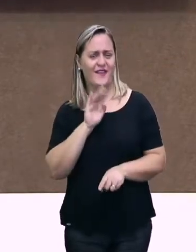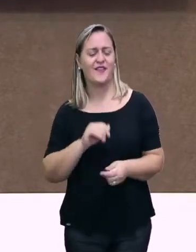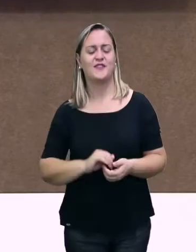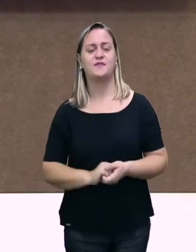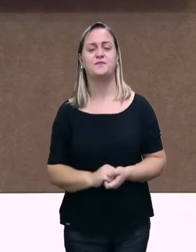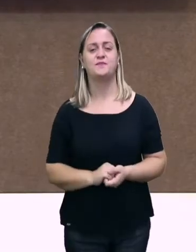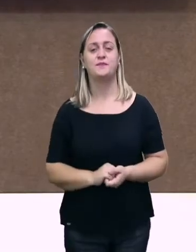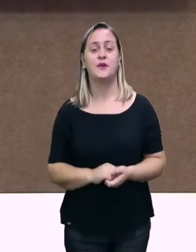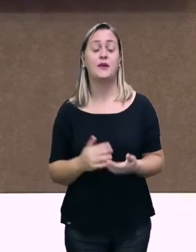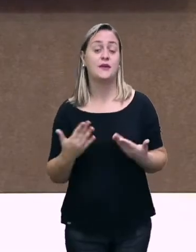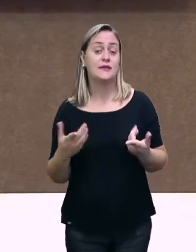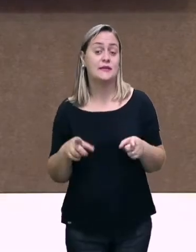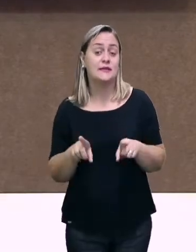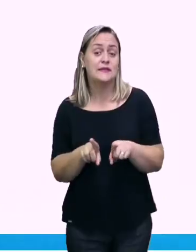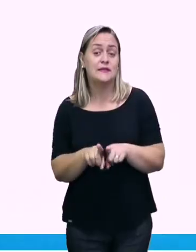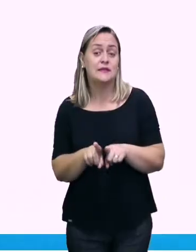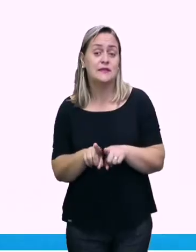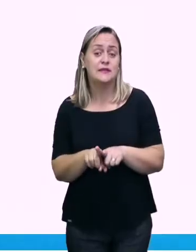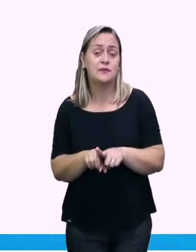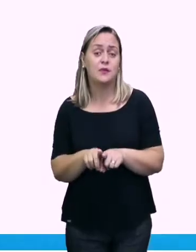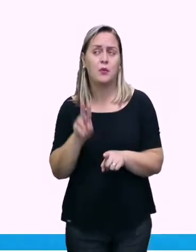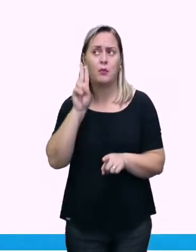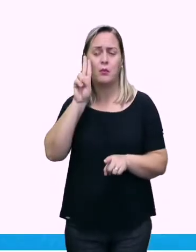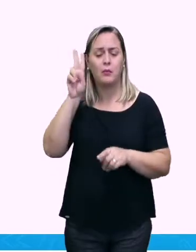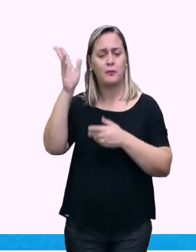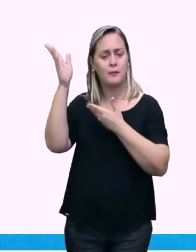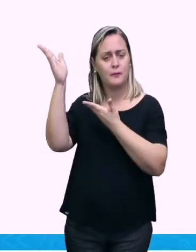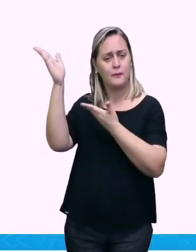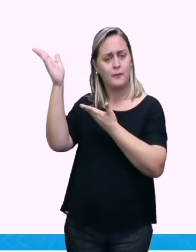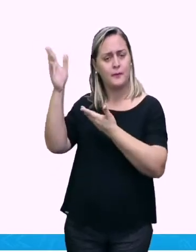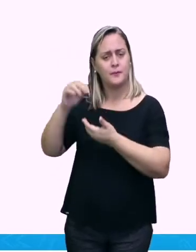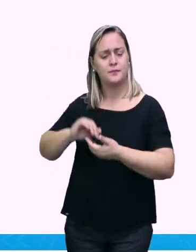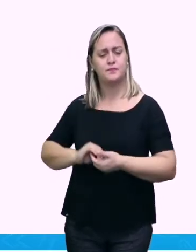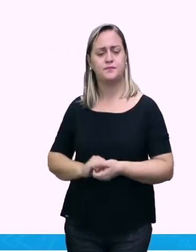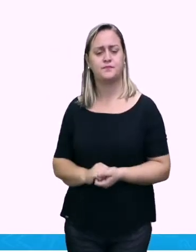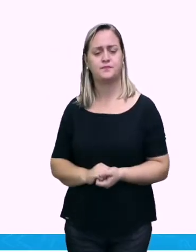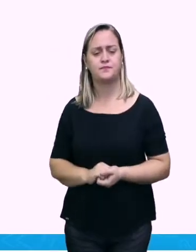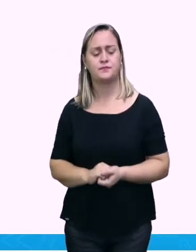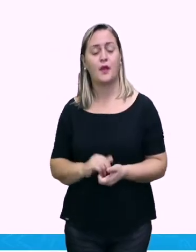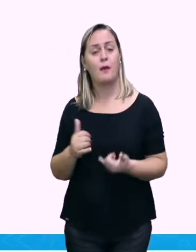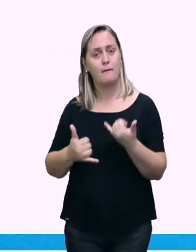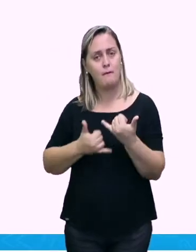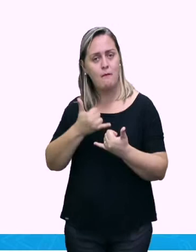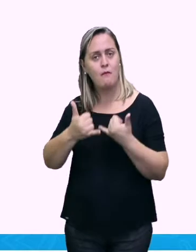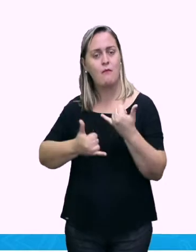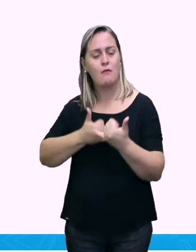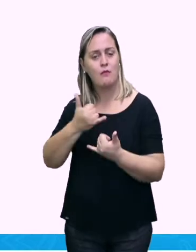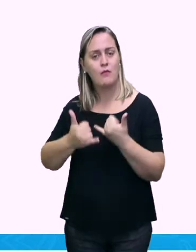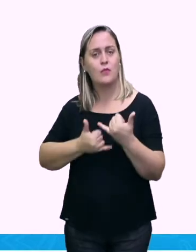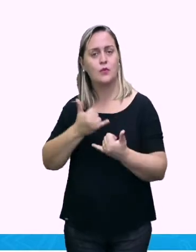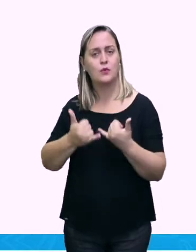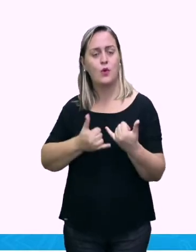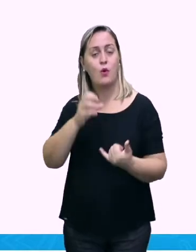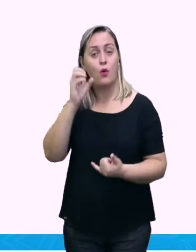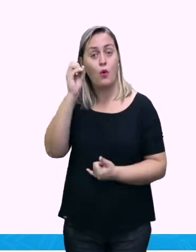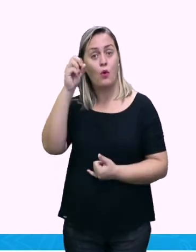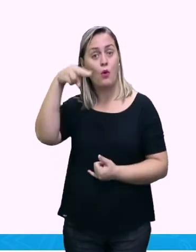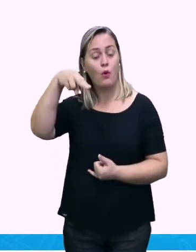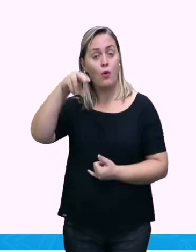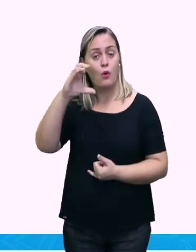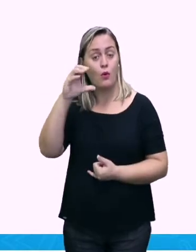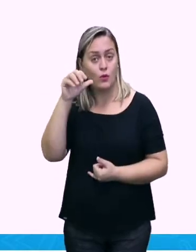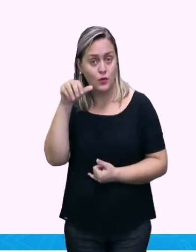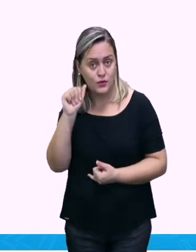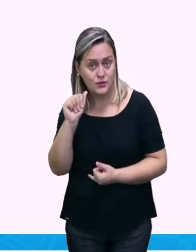claro também, né, ali você pode ver na imagem o jogo da onça, a bolinha de gude, na